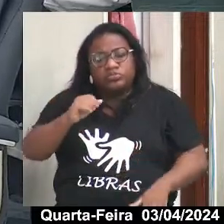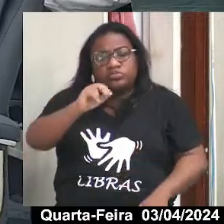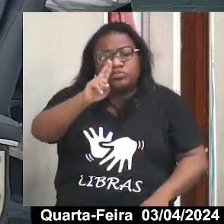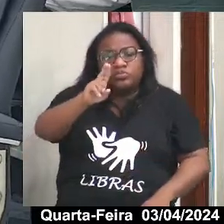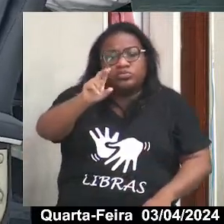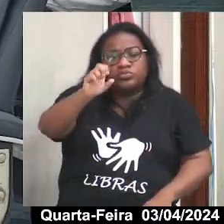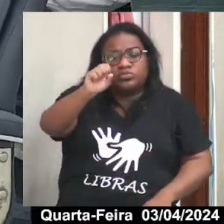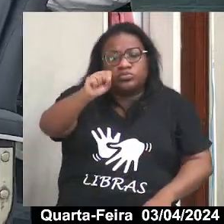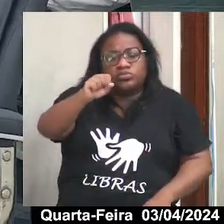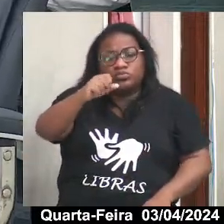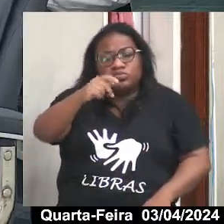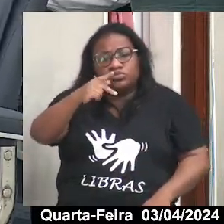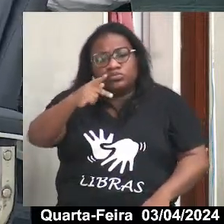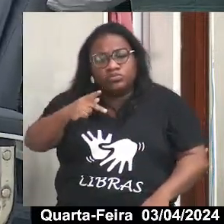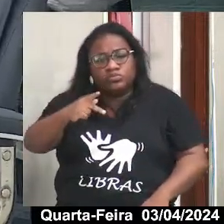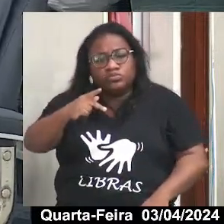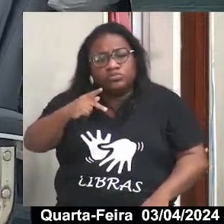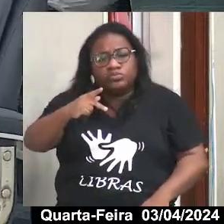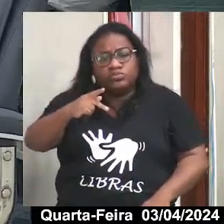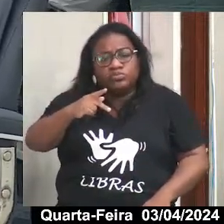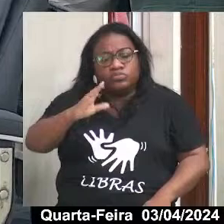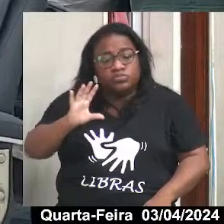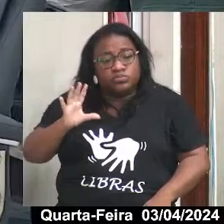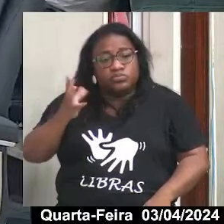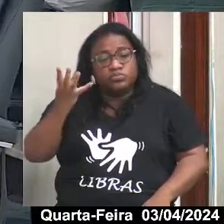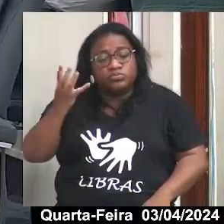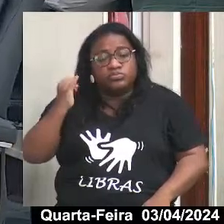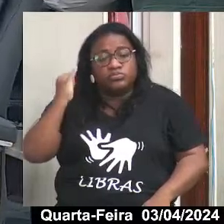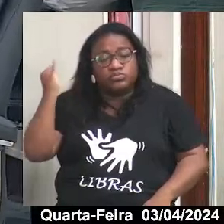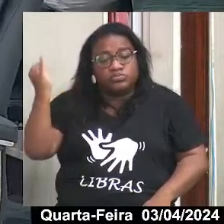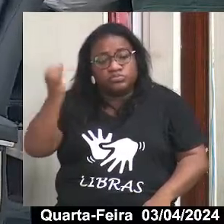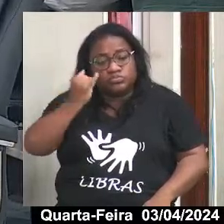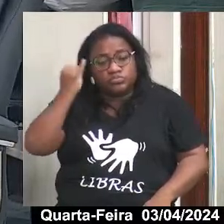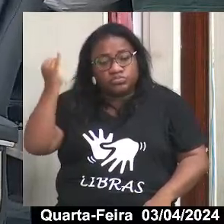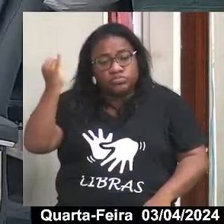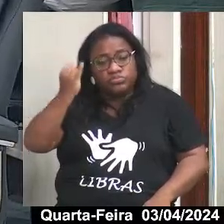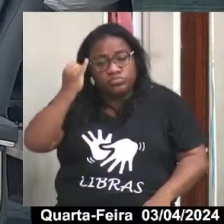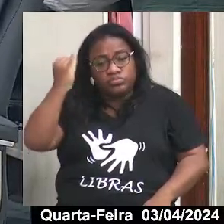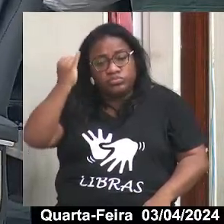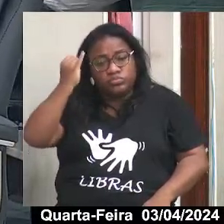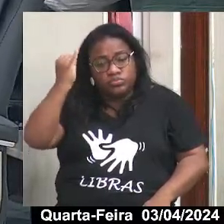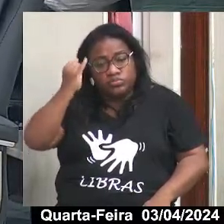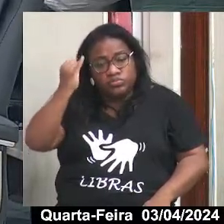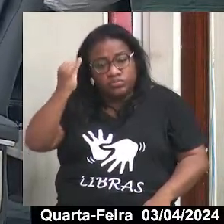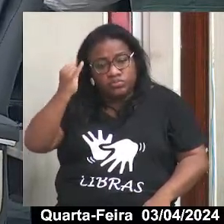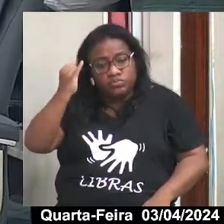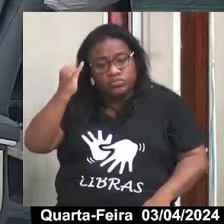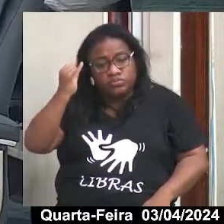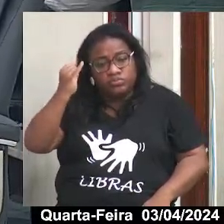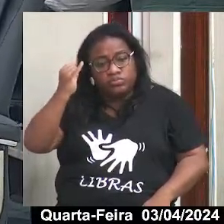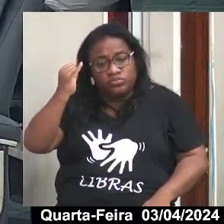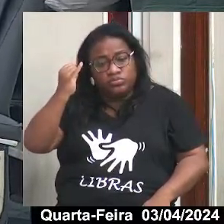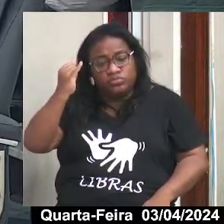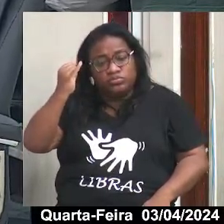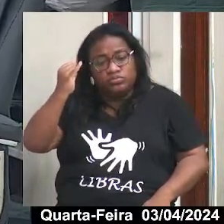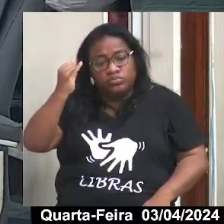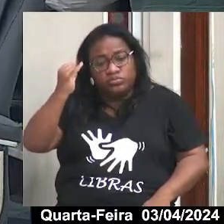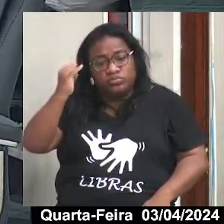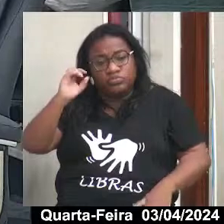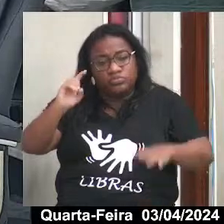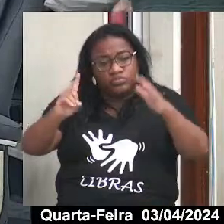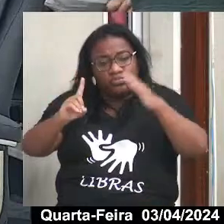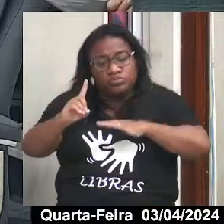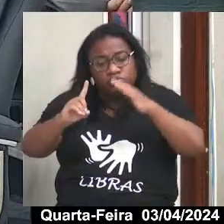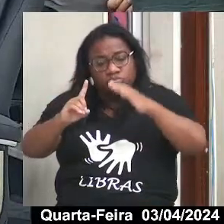na USP. E aí o que eu acho importante, presidente, é fazer também uma moção de pesar, além do minuto de silêncio, em homenagem